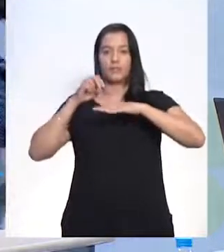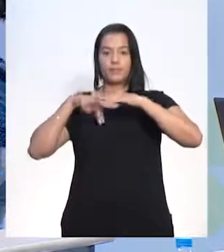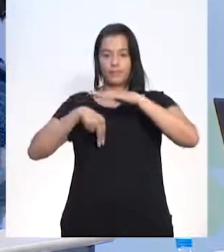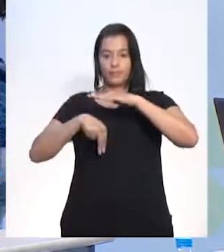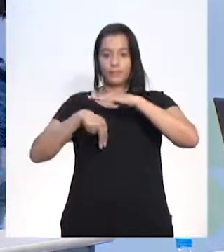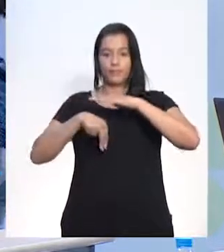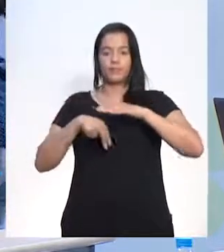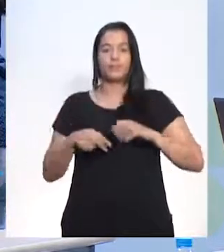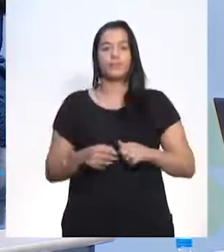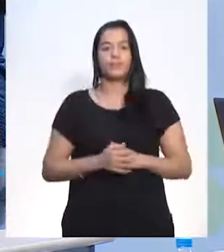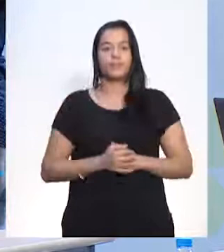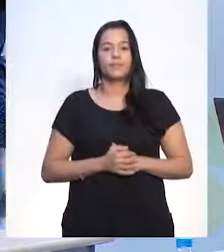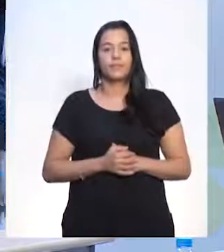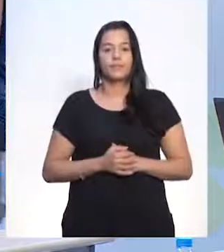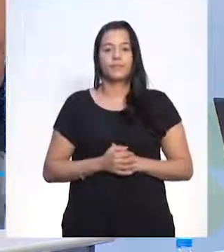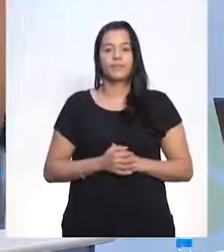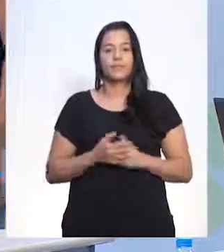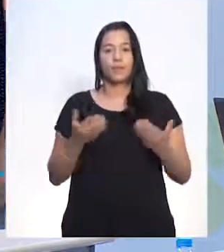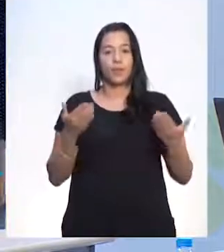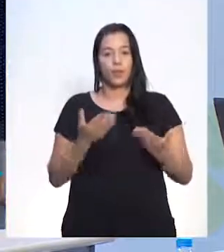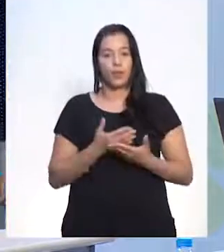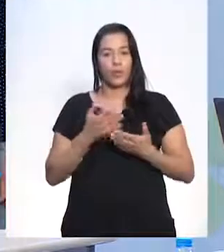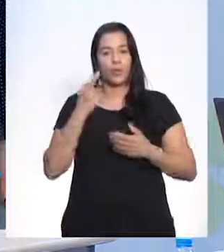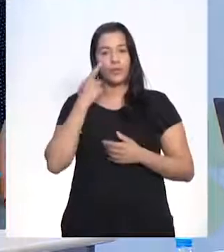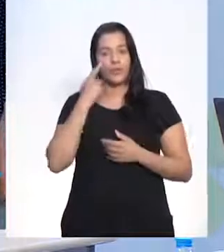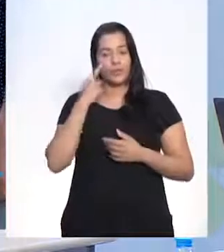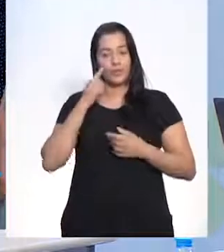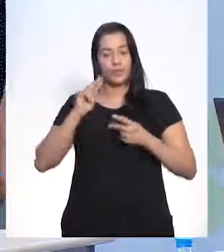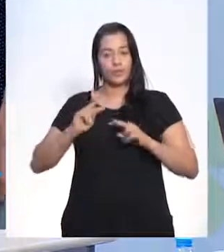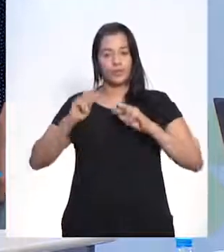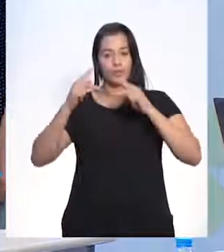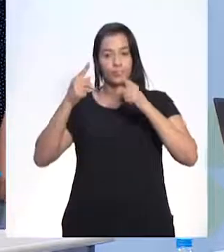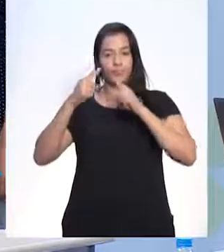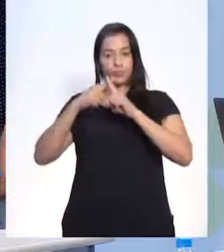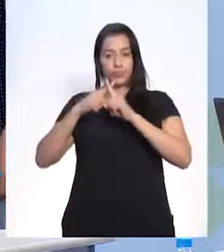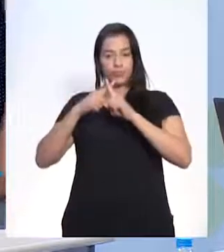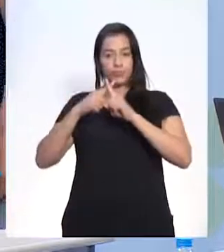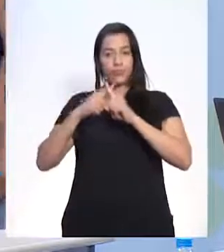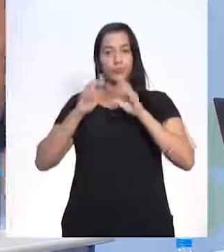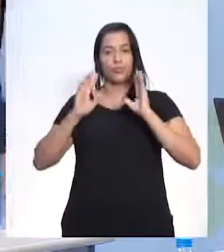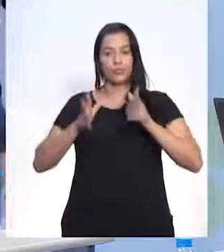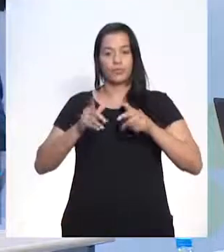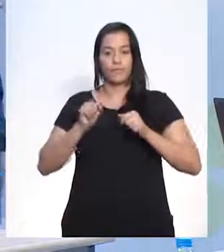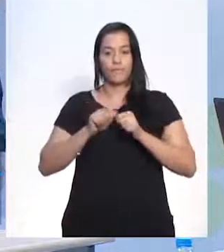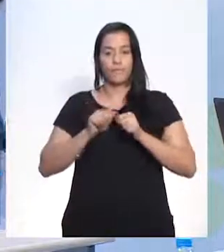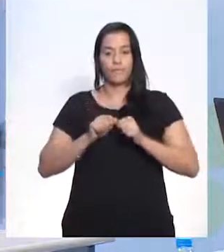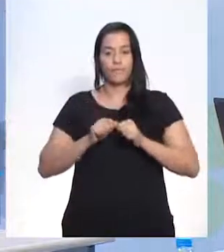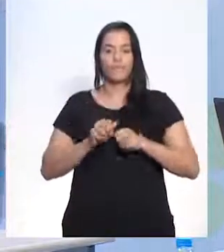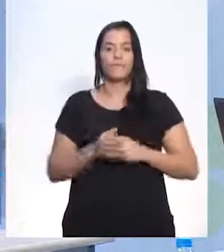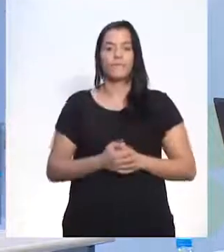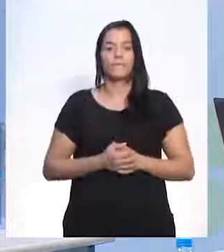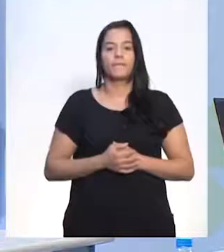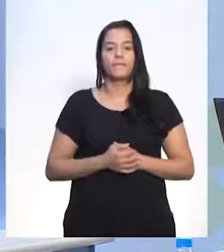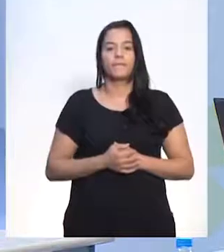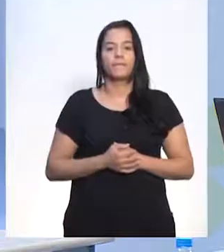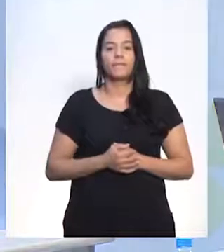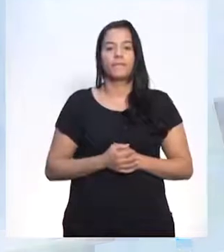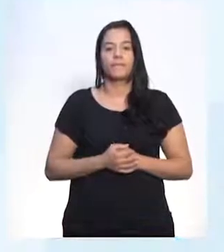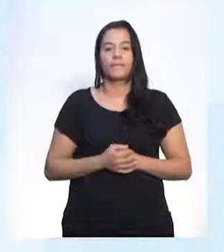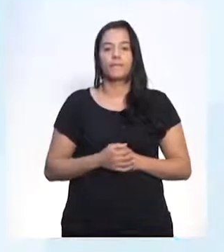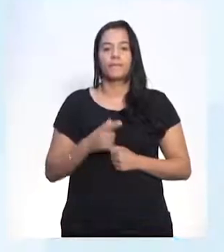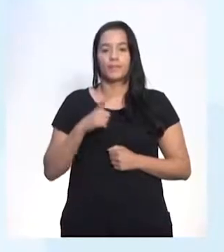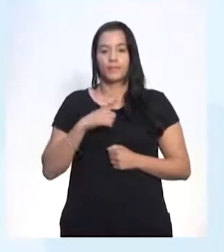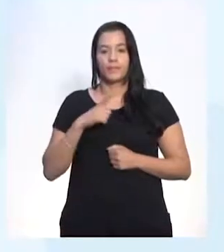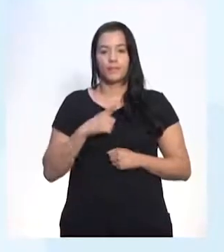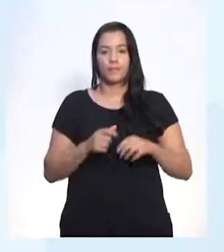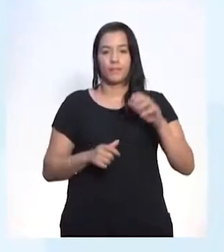vamos pegar os denominadores e passar multiplicando, como a gente já fez. Então, aqui eu vou ter